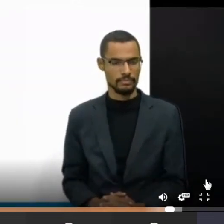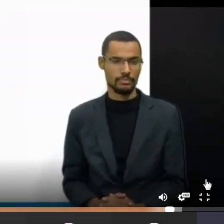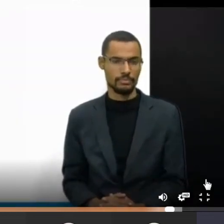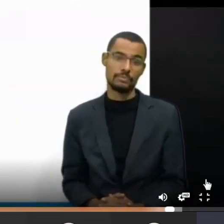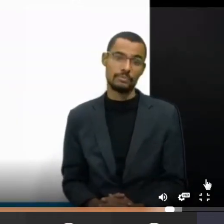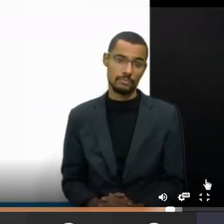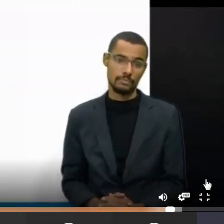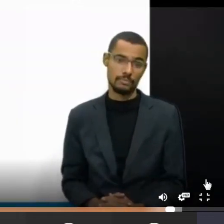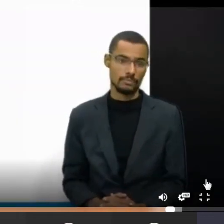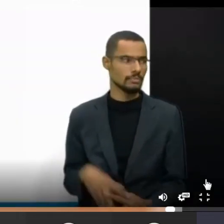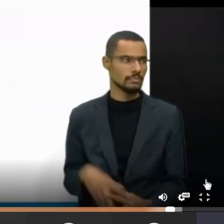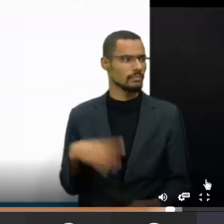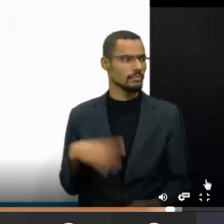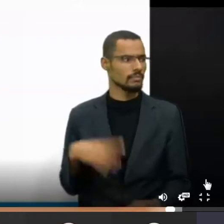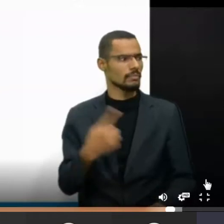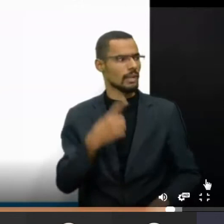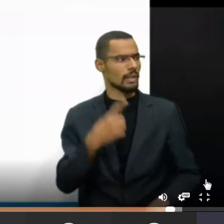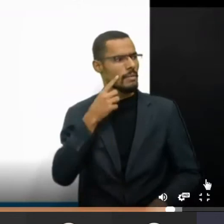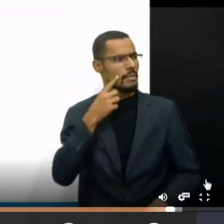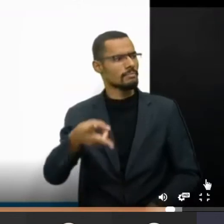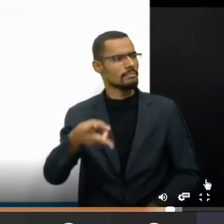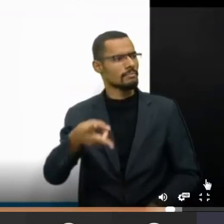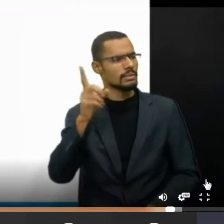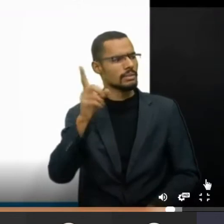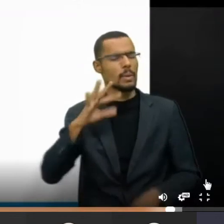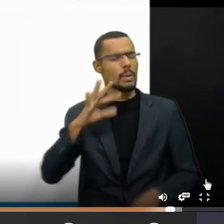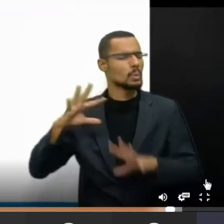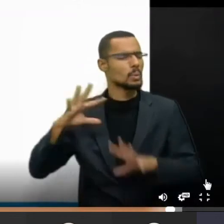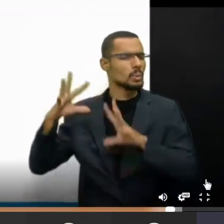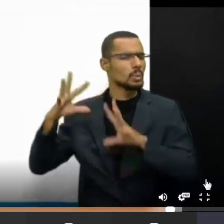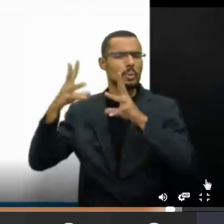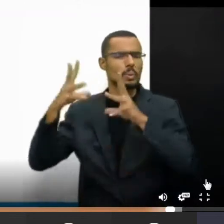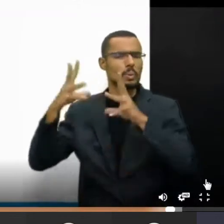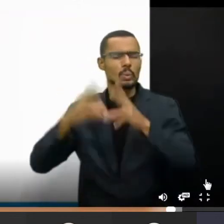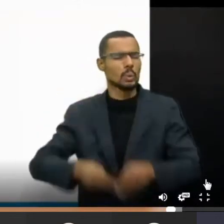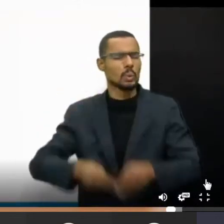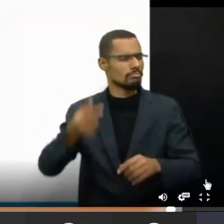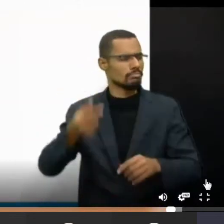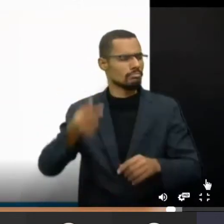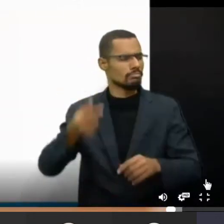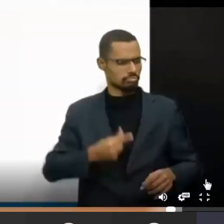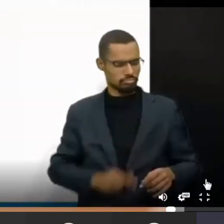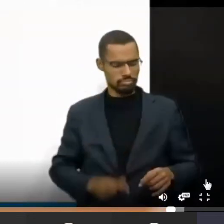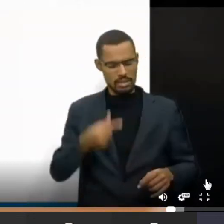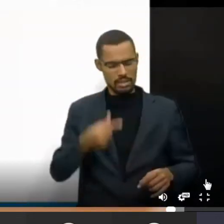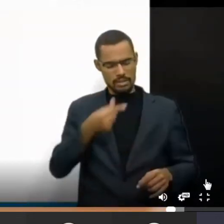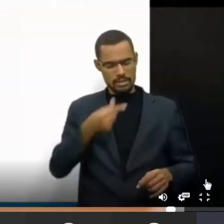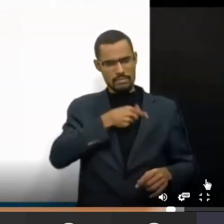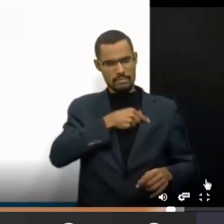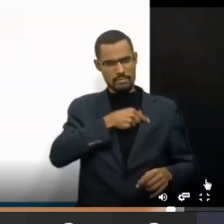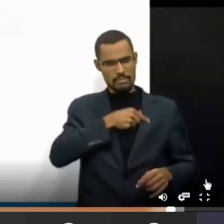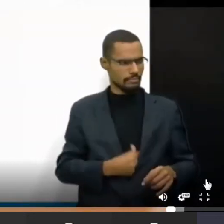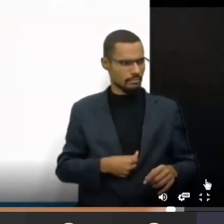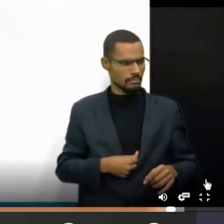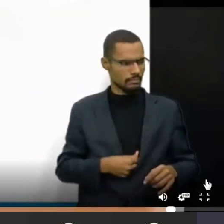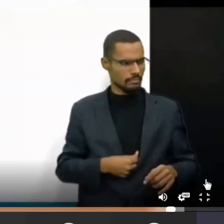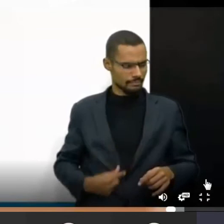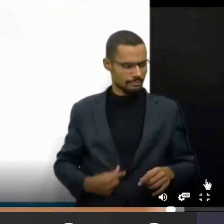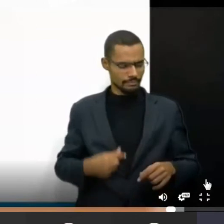Então, nós vimos que o alimento ele percorre todo o canal alimentar, passa pelo estômago,